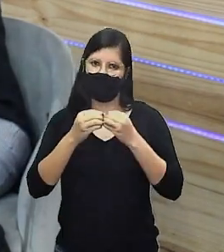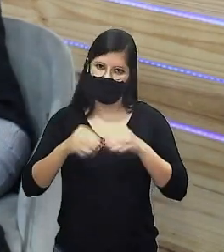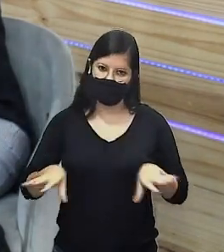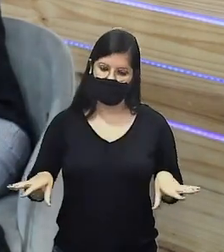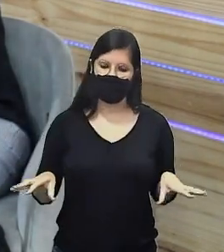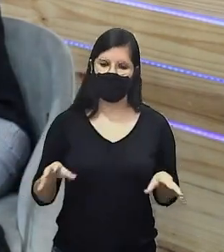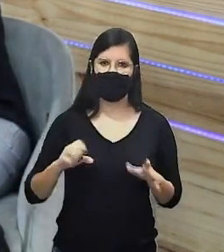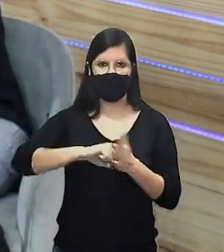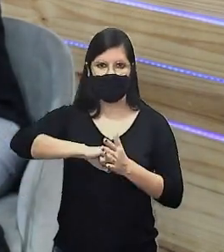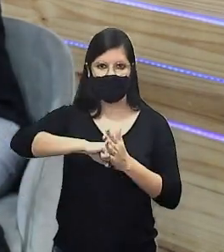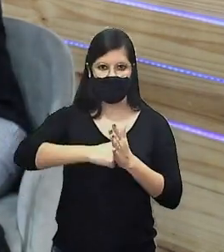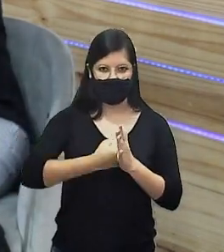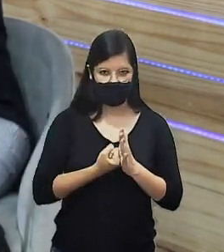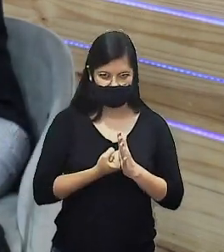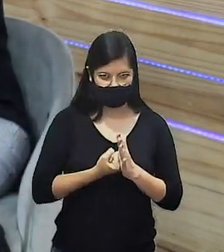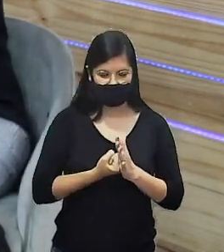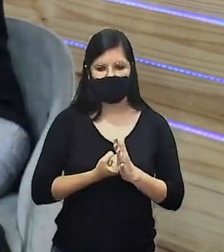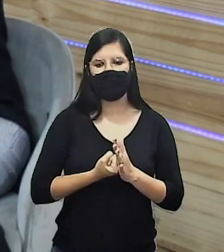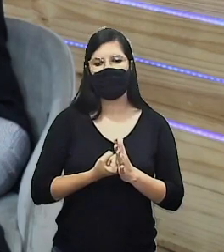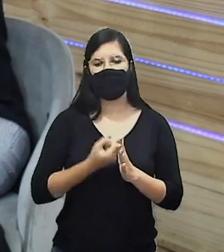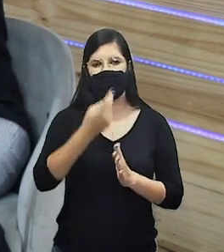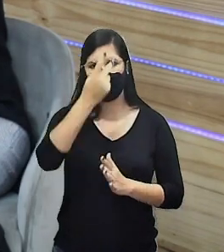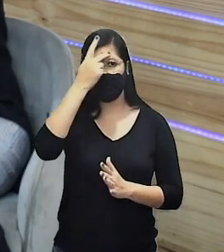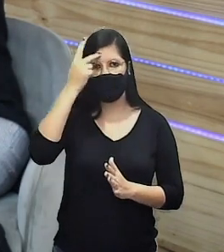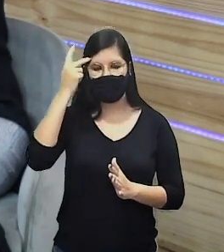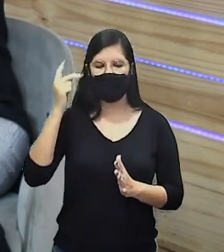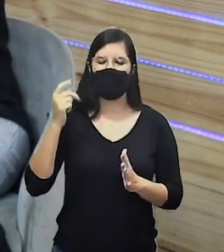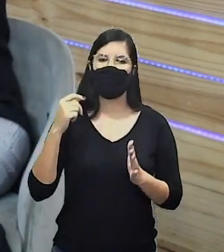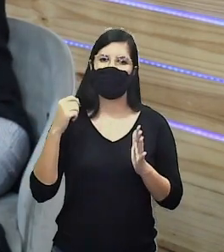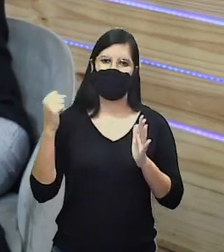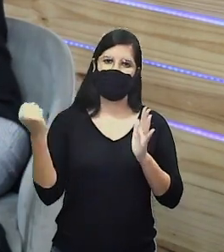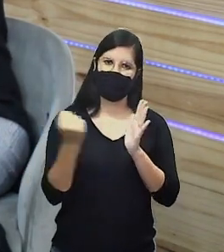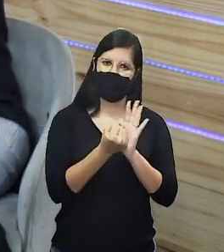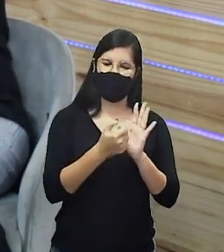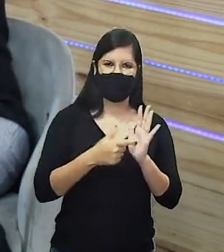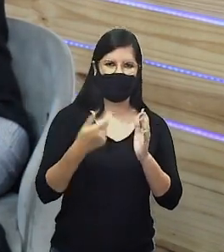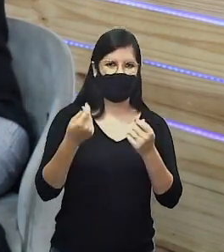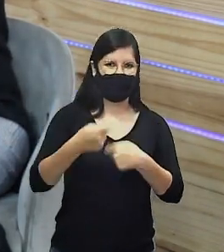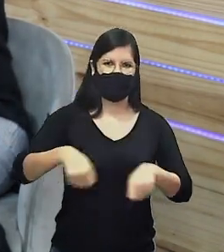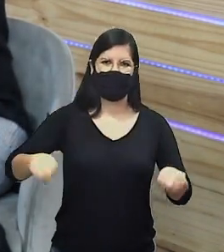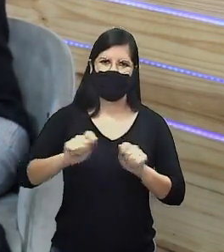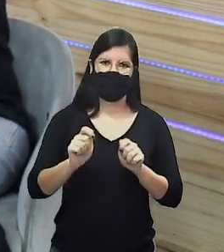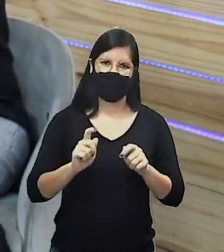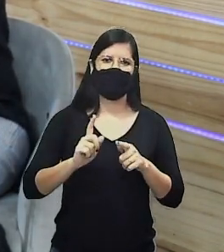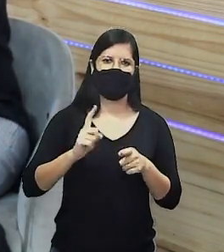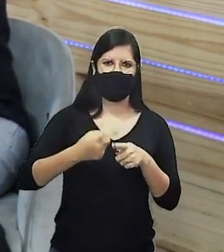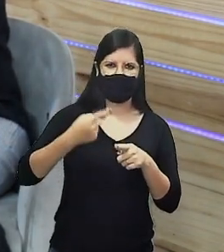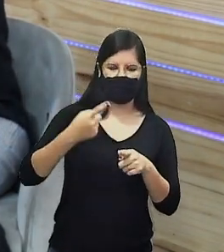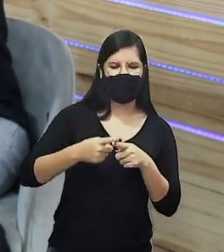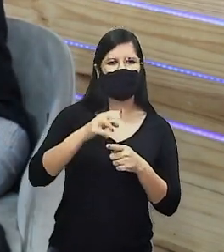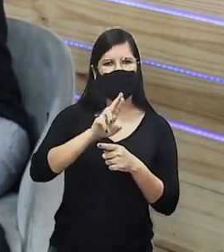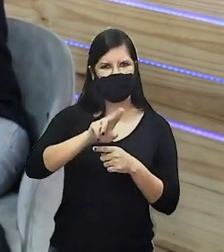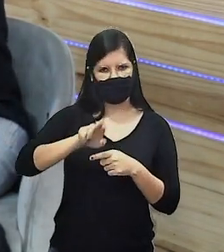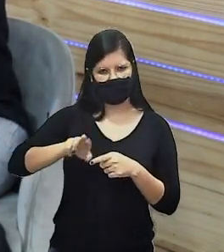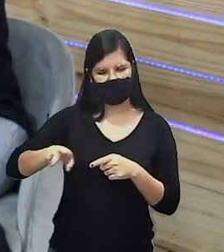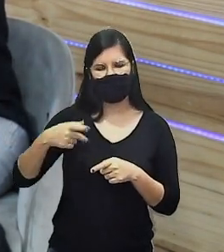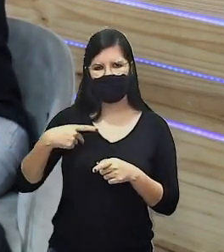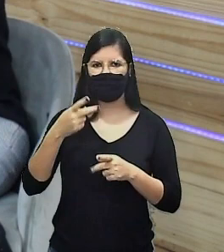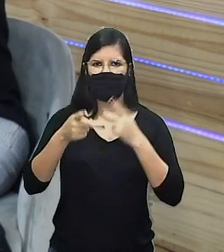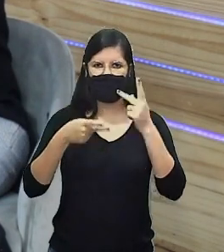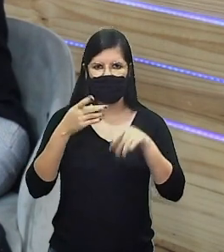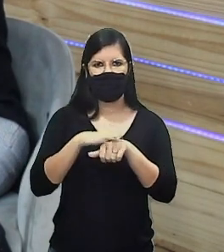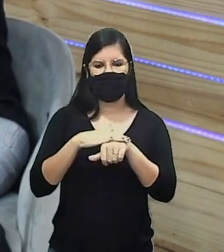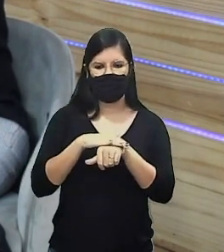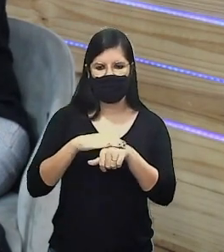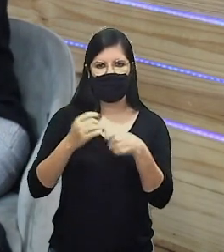O bloqueio, às vezes, né? E a pessoa fica marcada sem necessidade, porque tem várias formas de você falar as